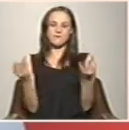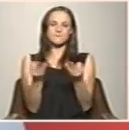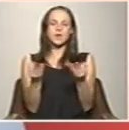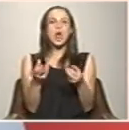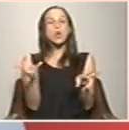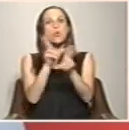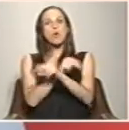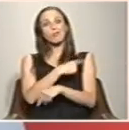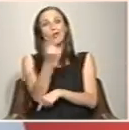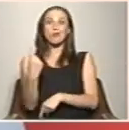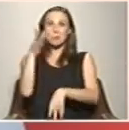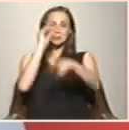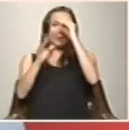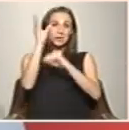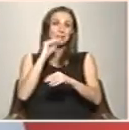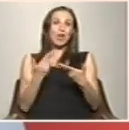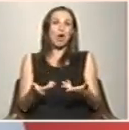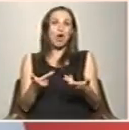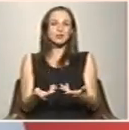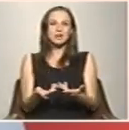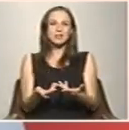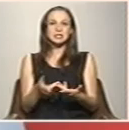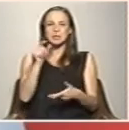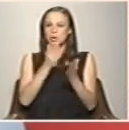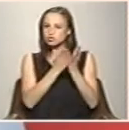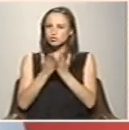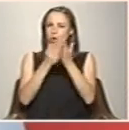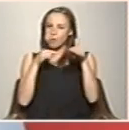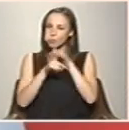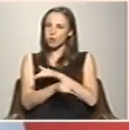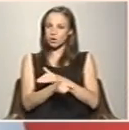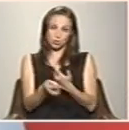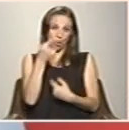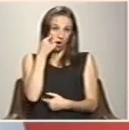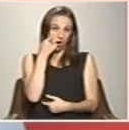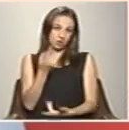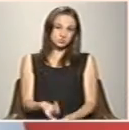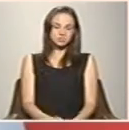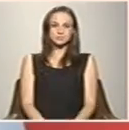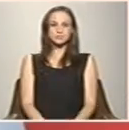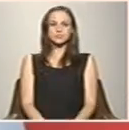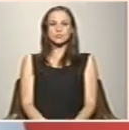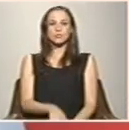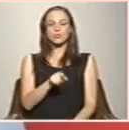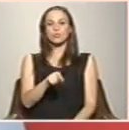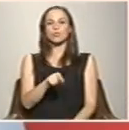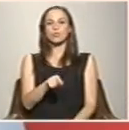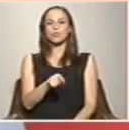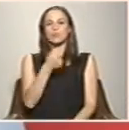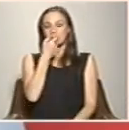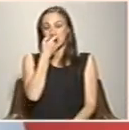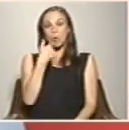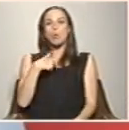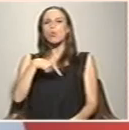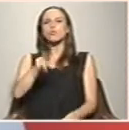agora a aprender a lidar. E a tentar aprofundar também em termos de conhecimento. Se me permite, o Citas Arrejo, não sei para onde vou, só sei